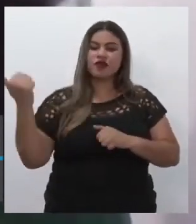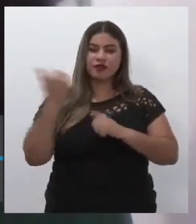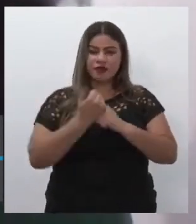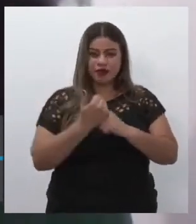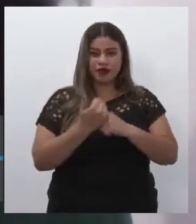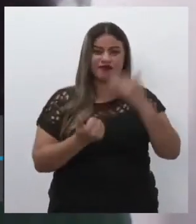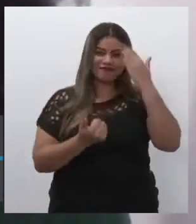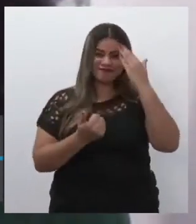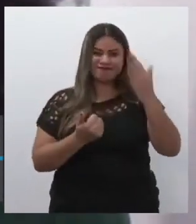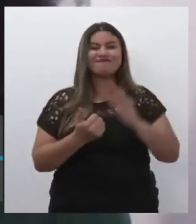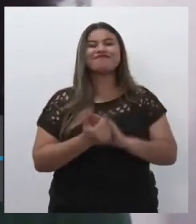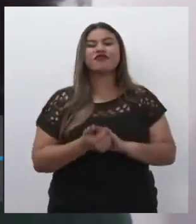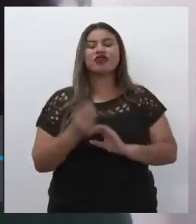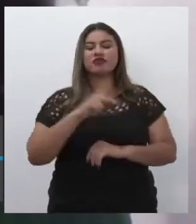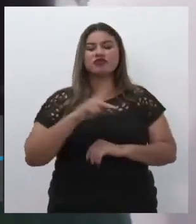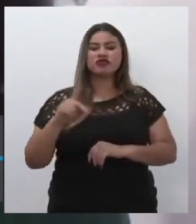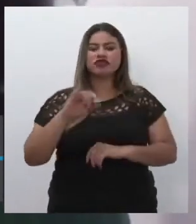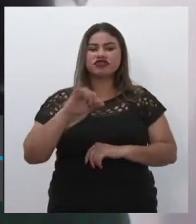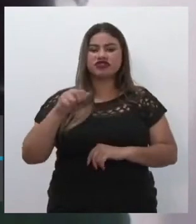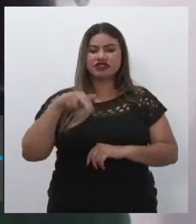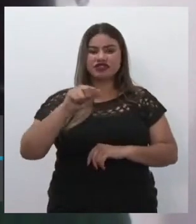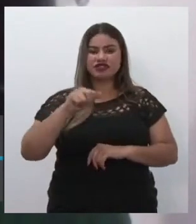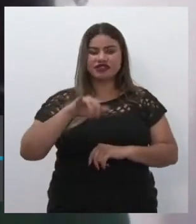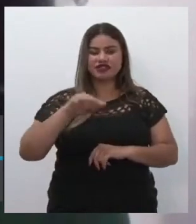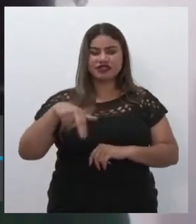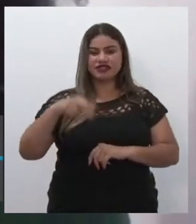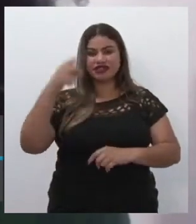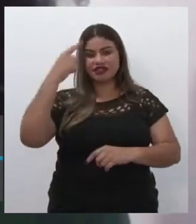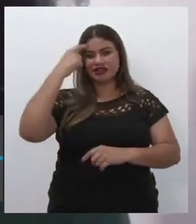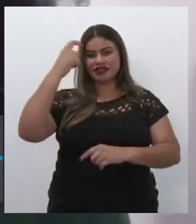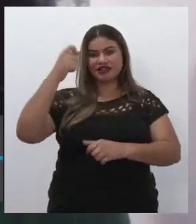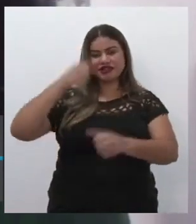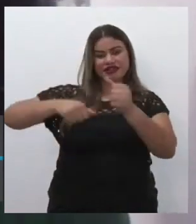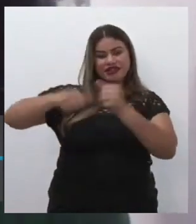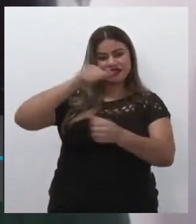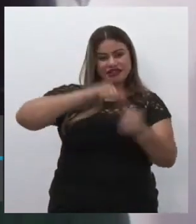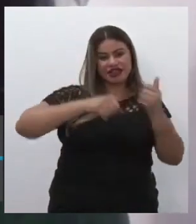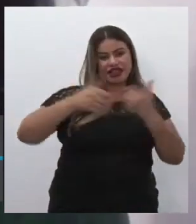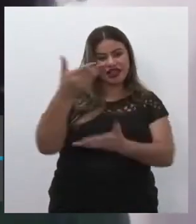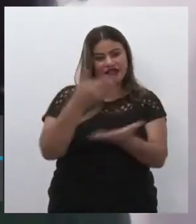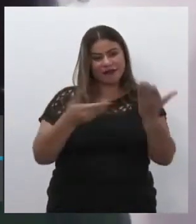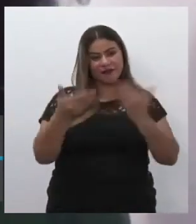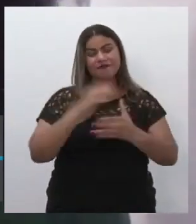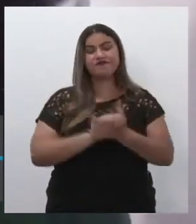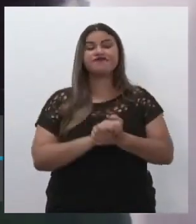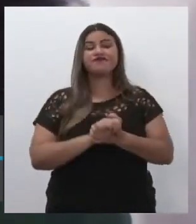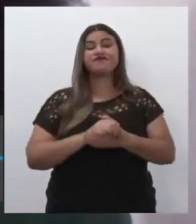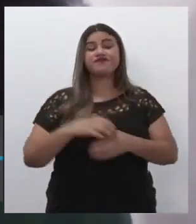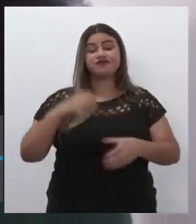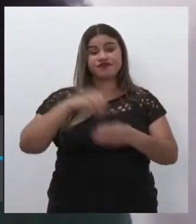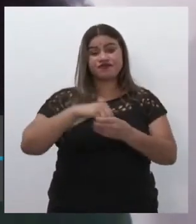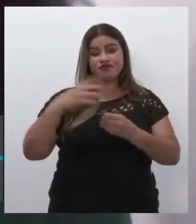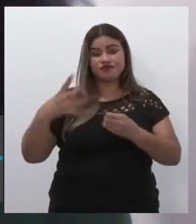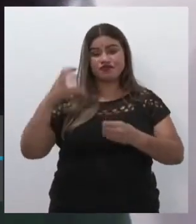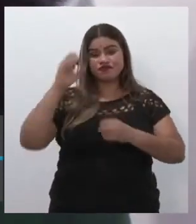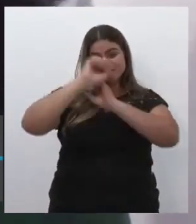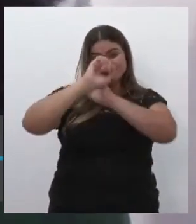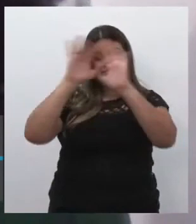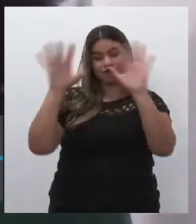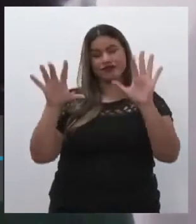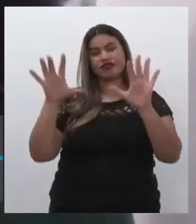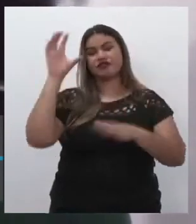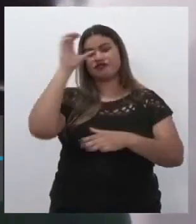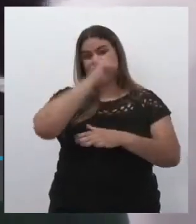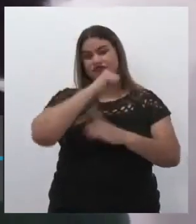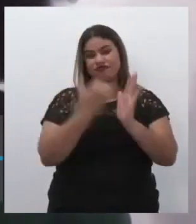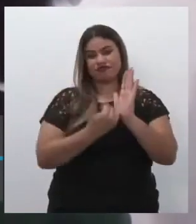Professora Janaína, troca de ideias. Professora Lúcia, esclarecimento de conteúdos e aprimorar nossos conhecimentos.